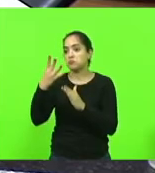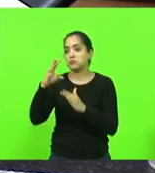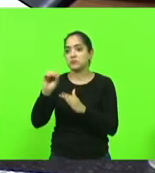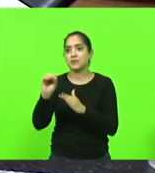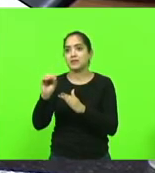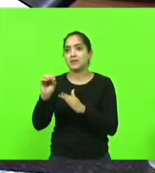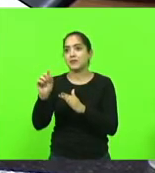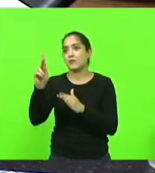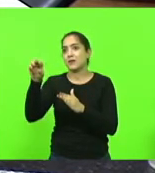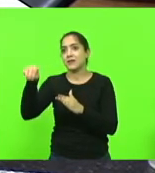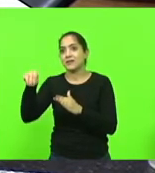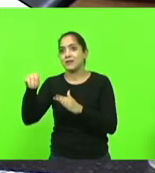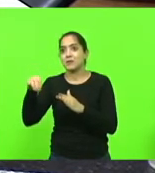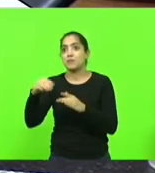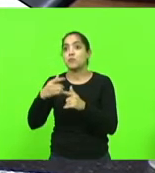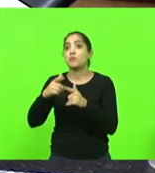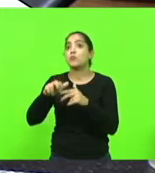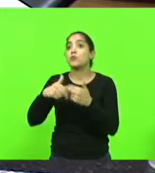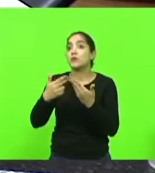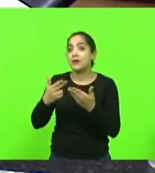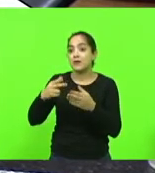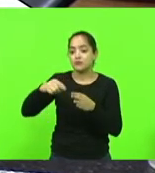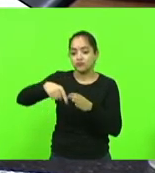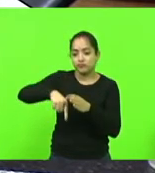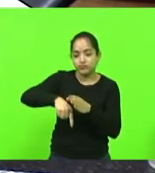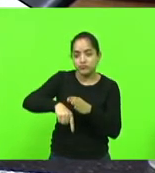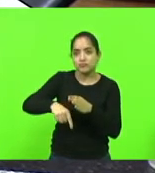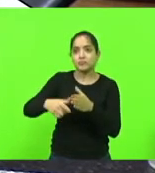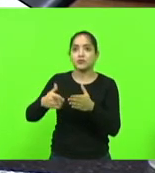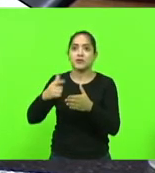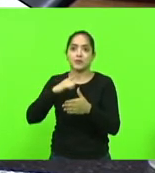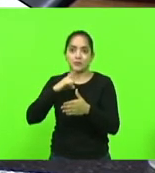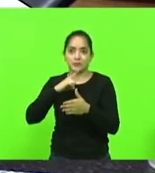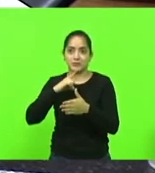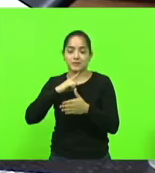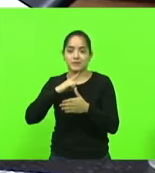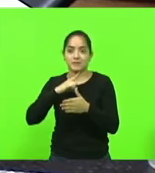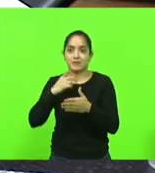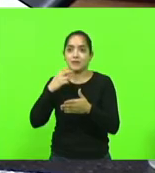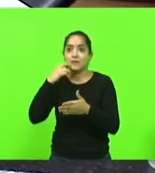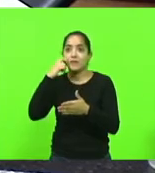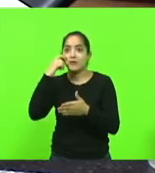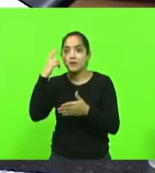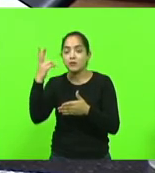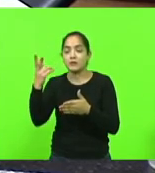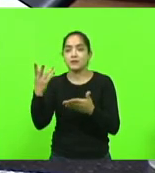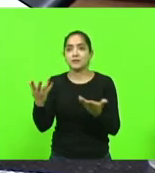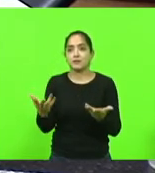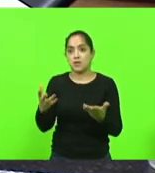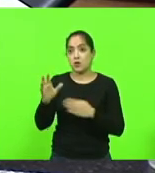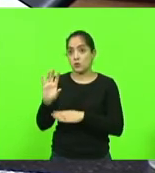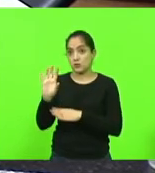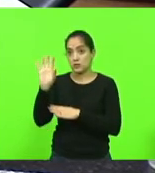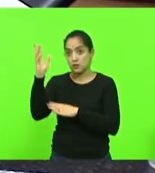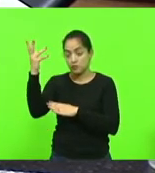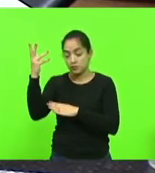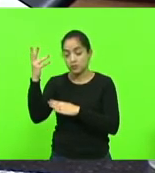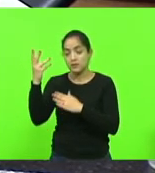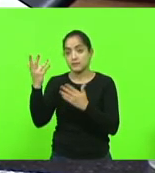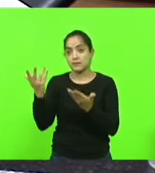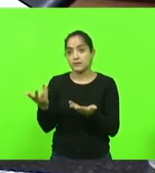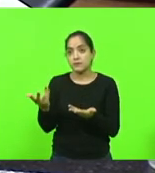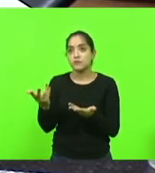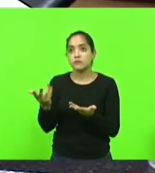dos buracos que tem na pista. Então, o que está sendo vergonhoso, o que está acontecendo por parte